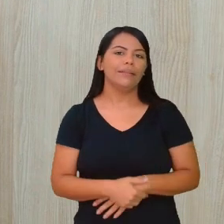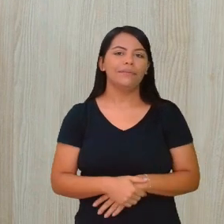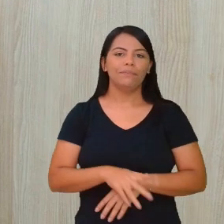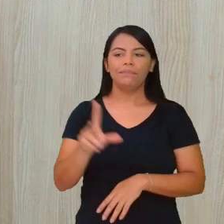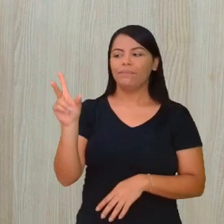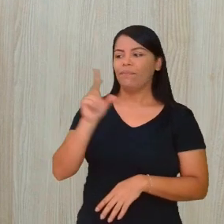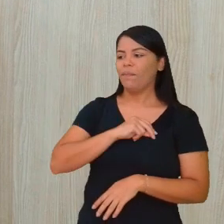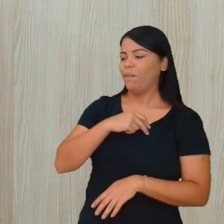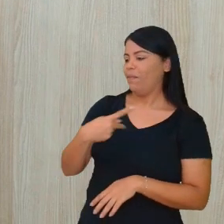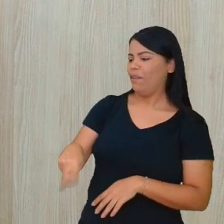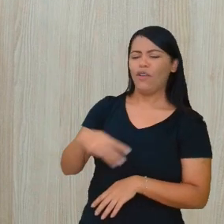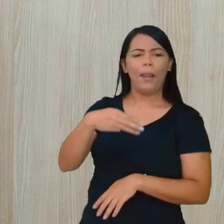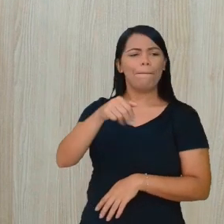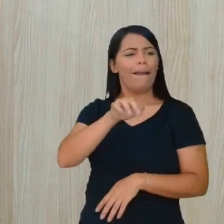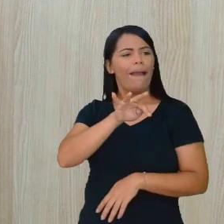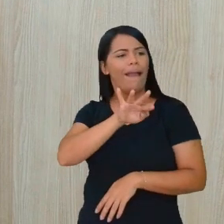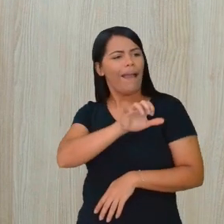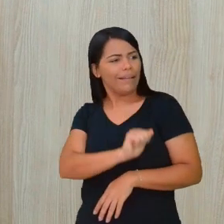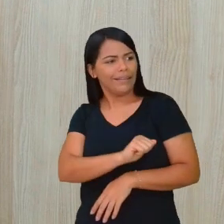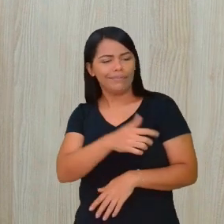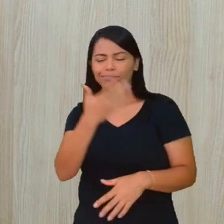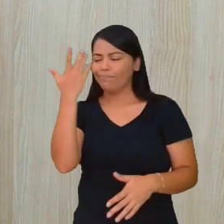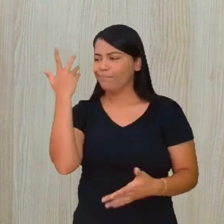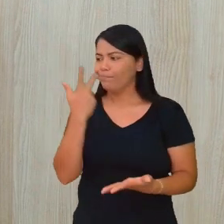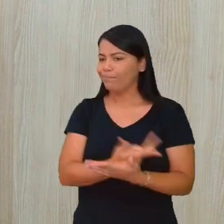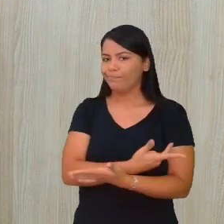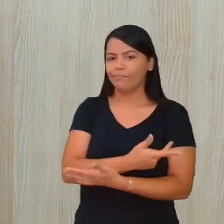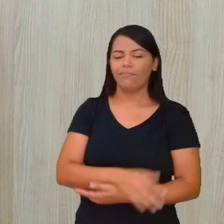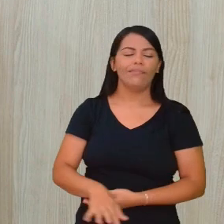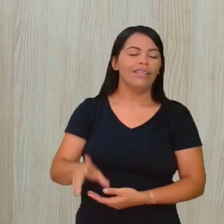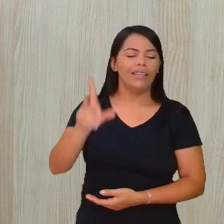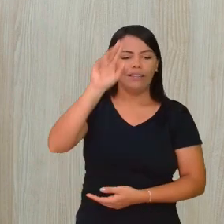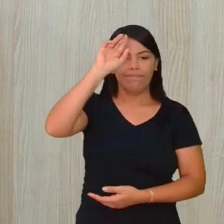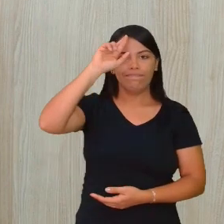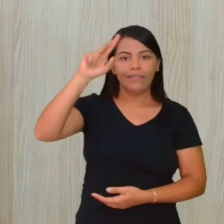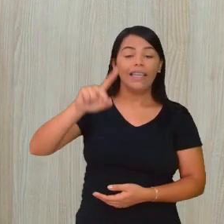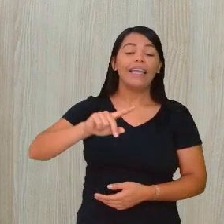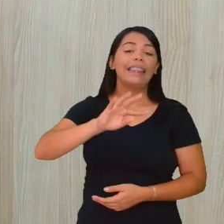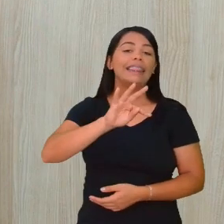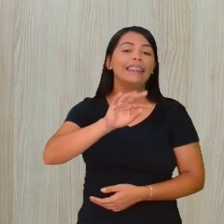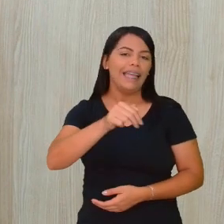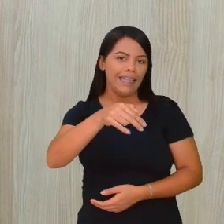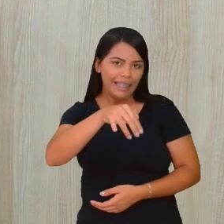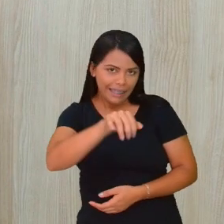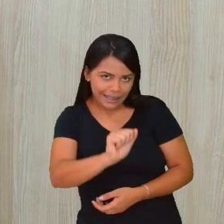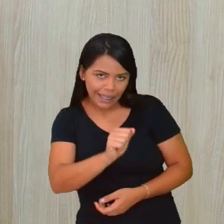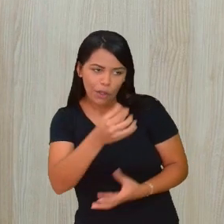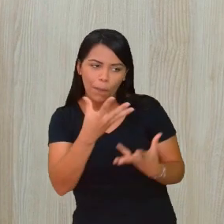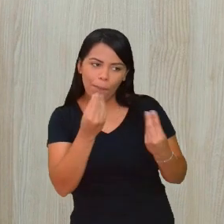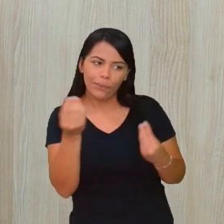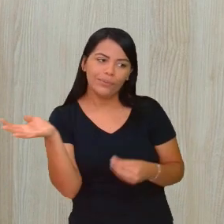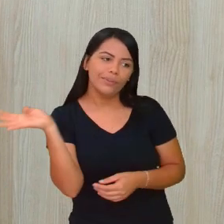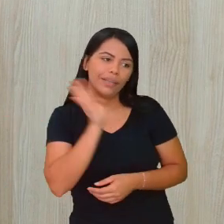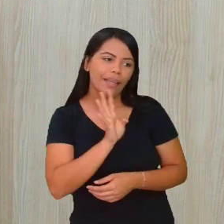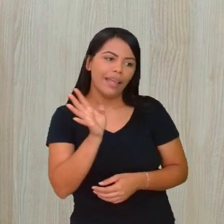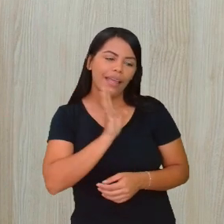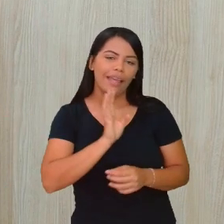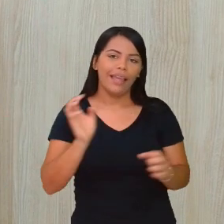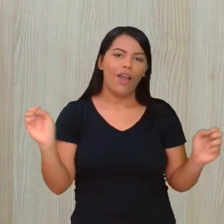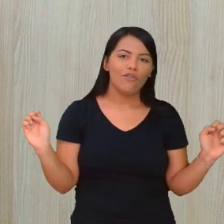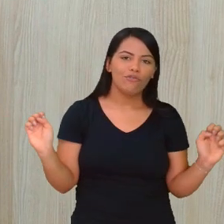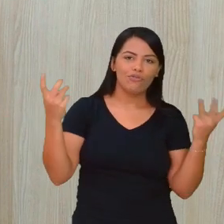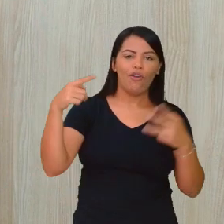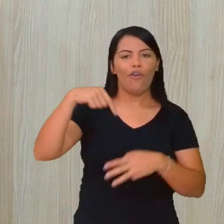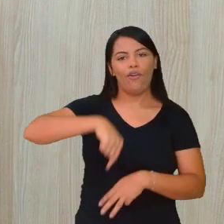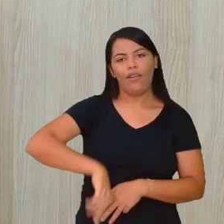Marta. Tânia, já está começando assim. Professora Tânia é sempre gentil aí. Ela que é show de bola aí do 6º ano, show de bola